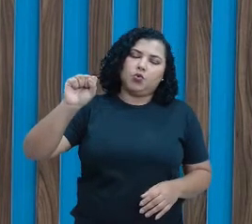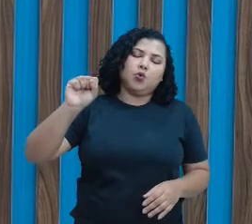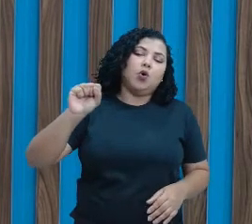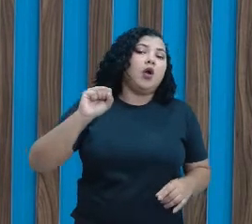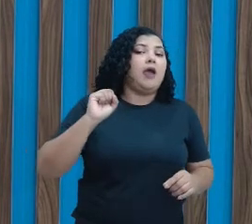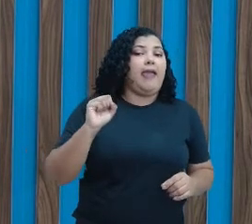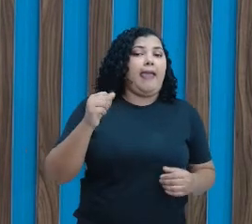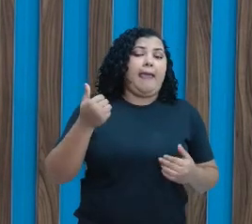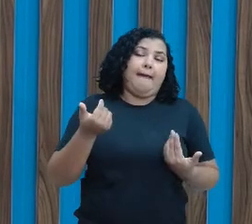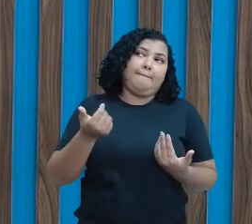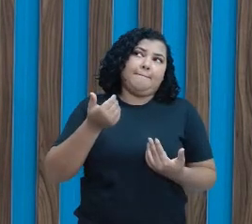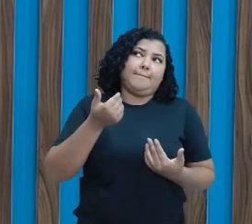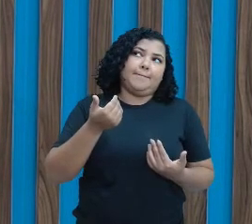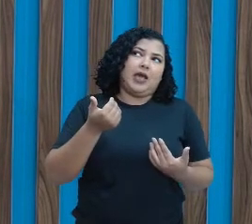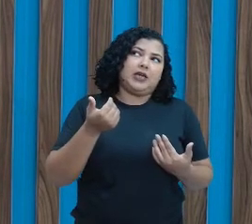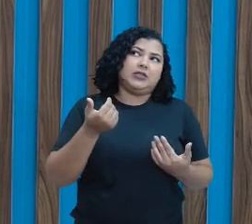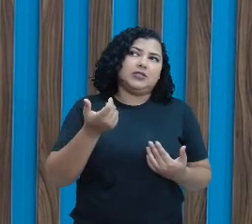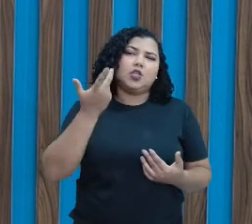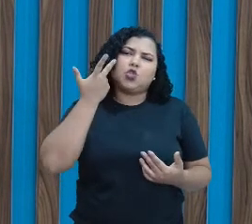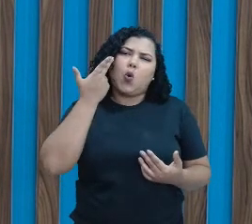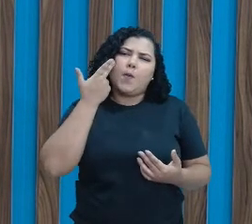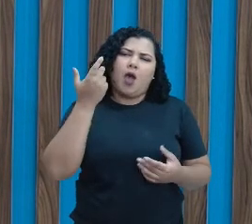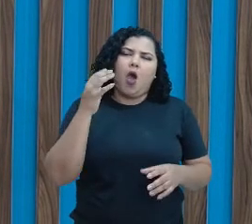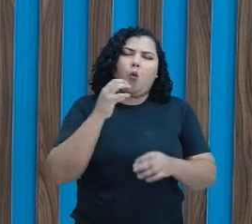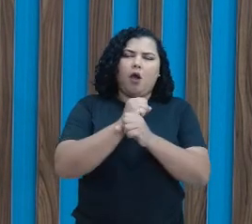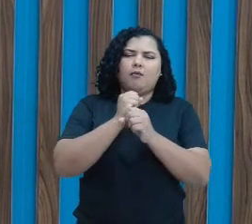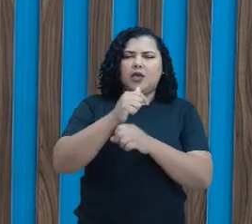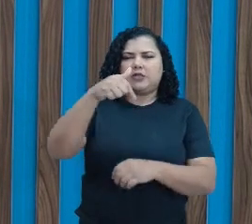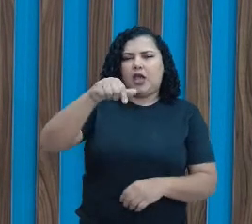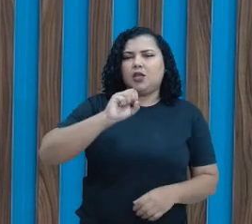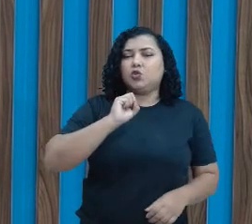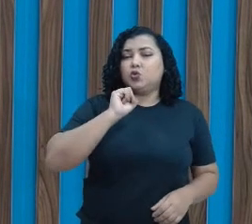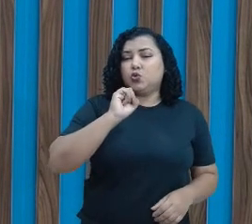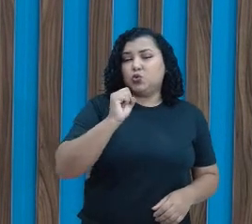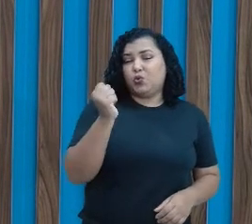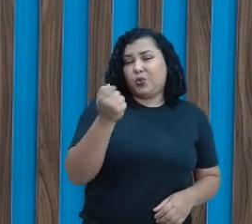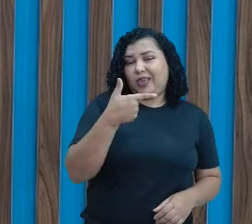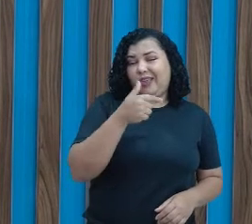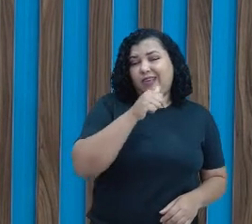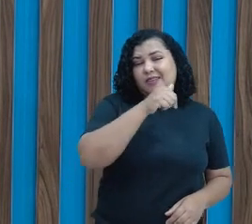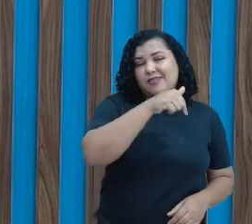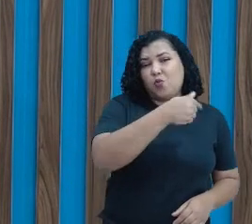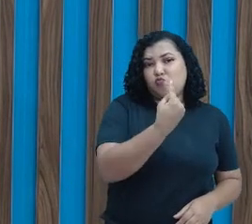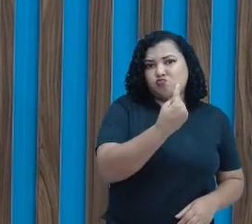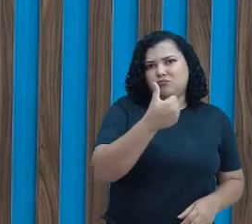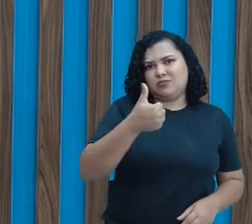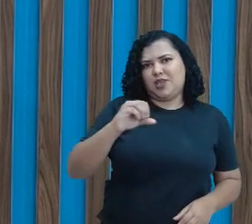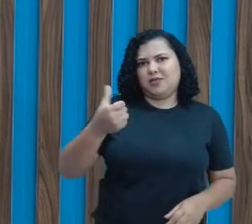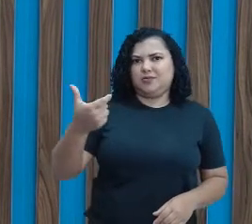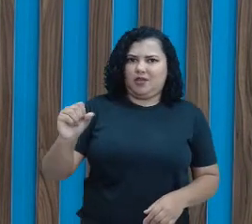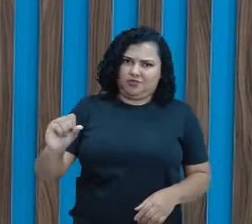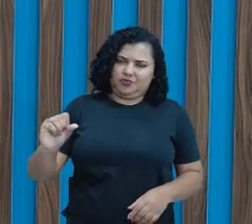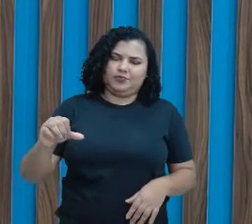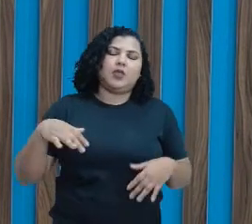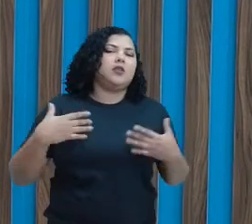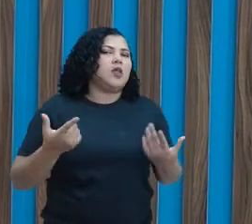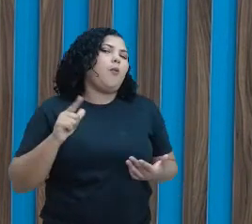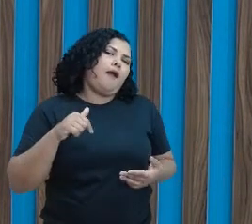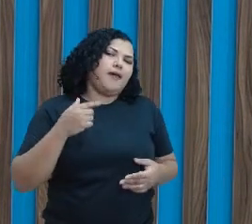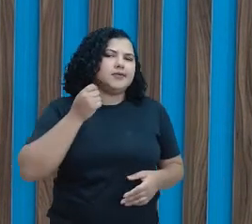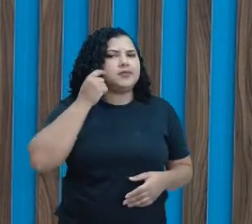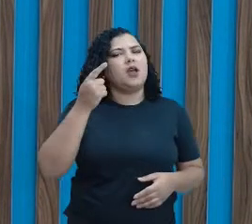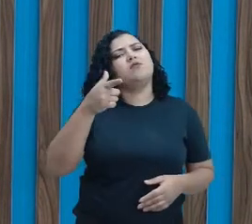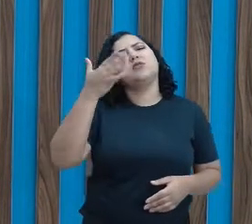que uma situação de 1, 10 e 10, né? Então, a gente já começa a perceber onde que isso começa a causar o efeito. E é essa ideia, gente,